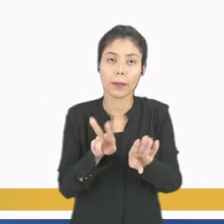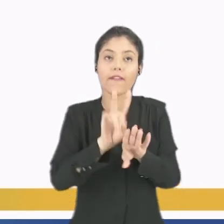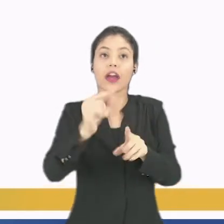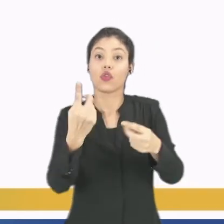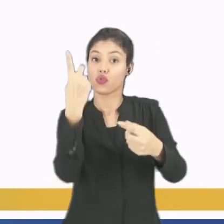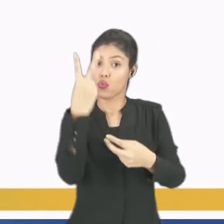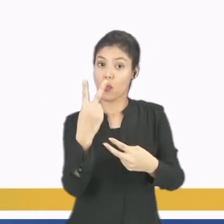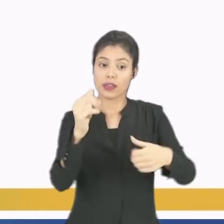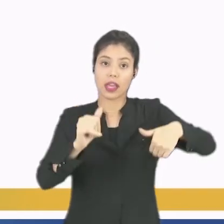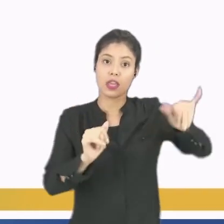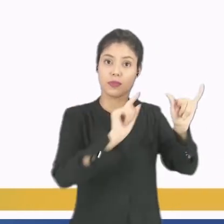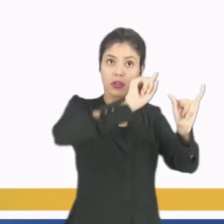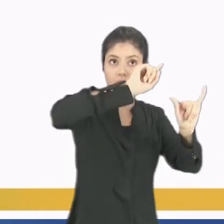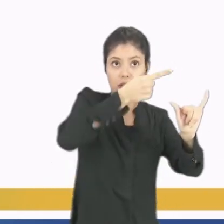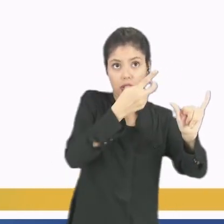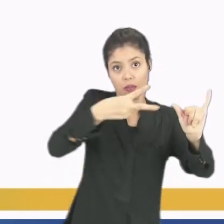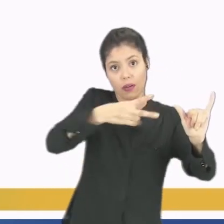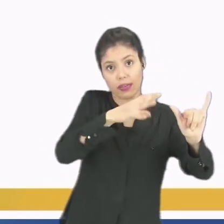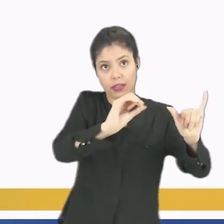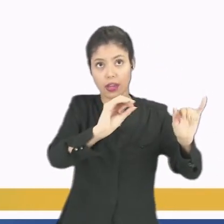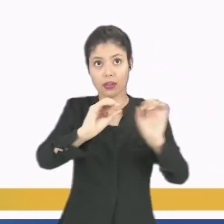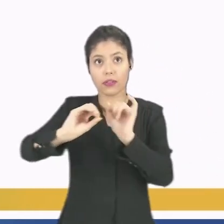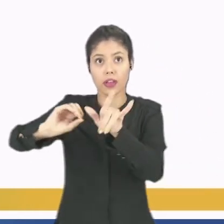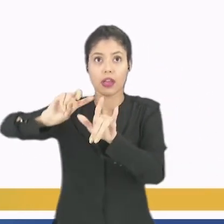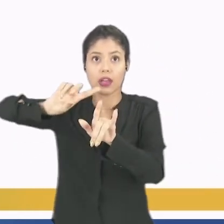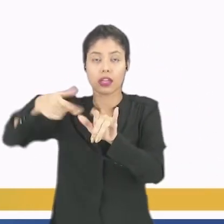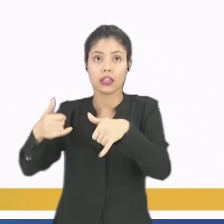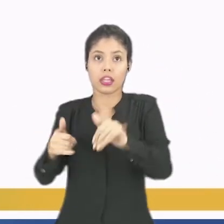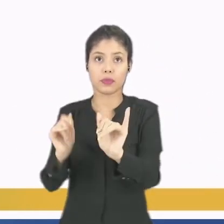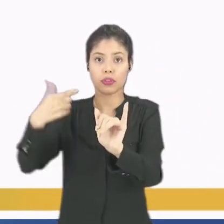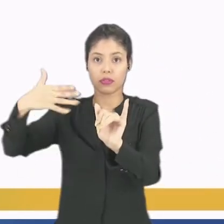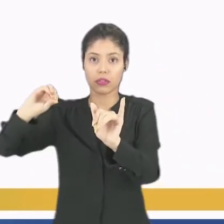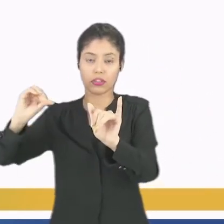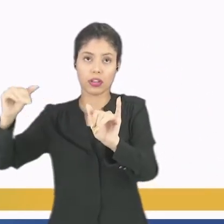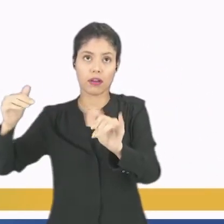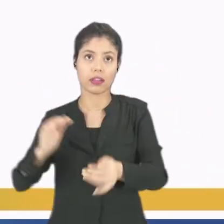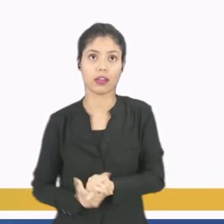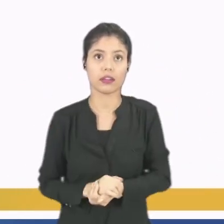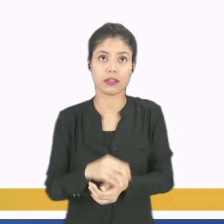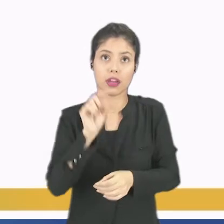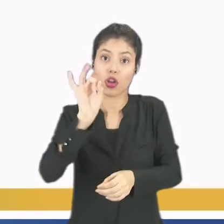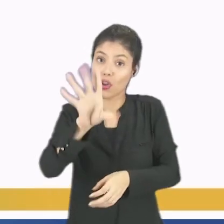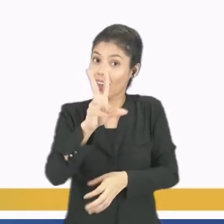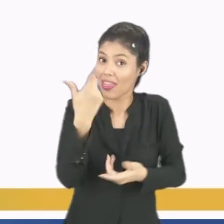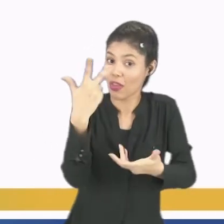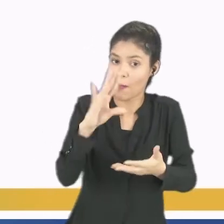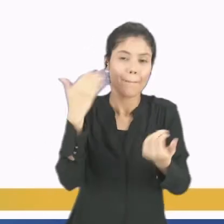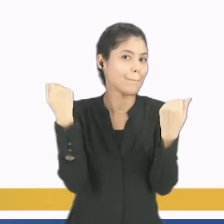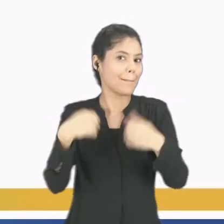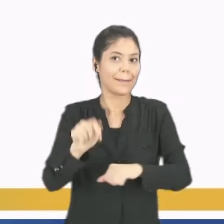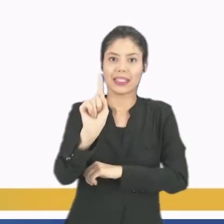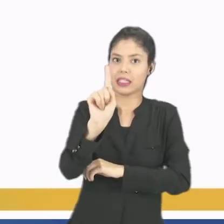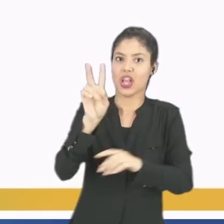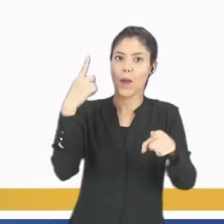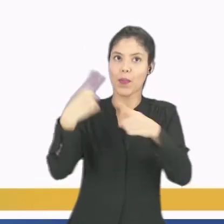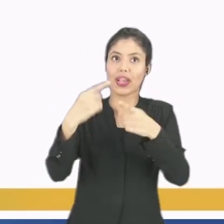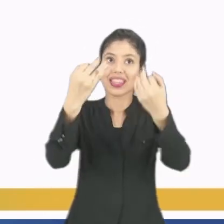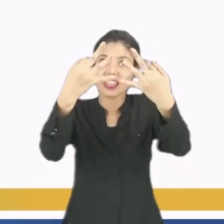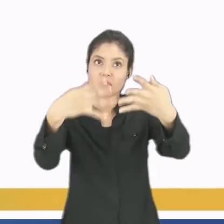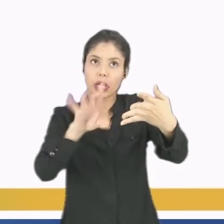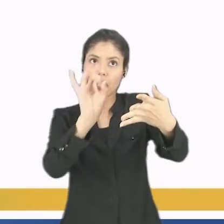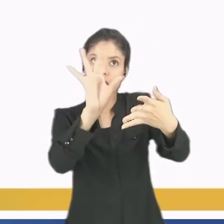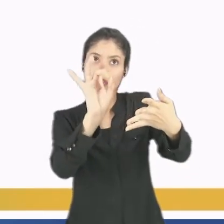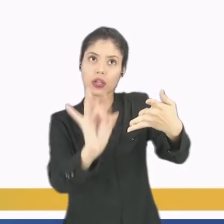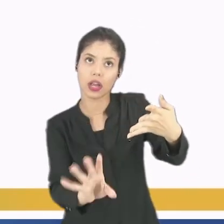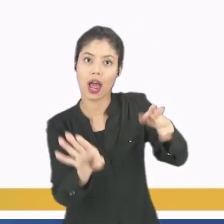duas soluções, y igual a zero ou y igual a 10. Só que o y igual a 10 não vai servir, porque aqui está dizendo que